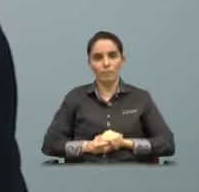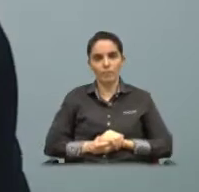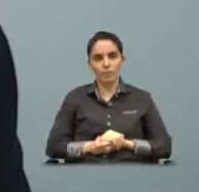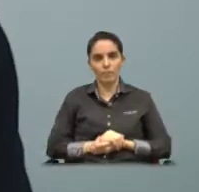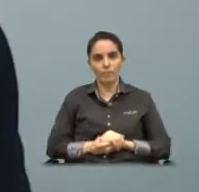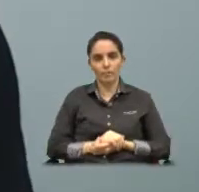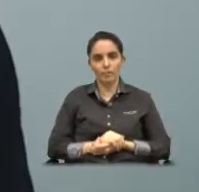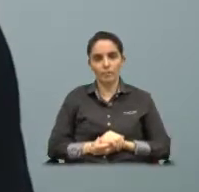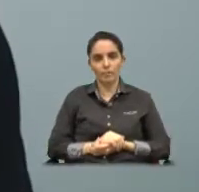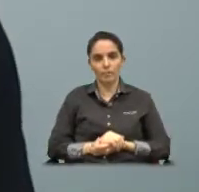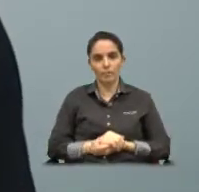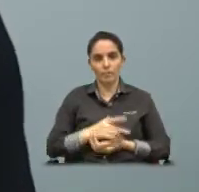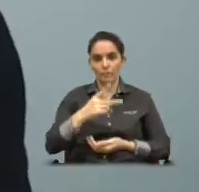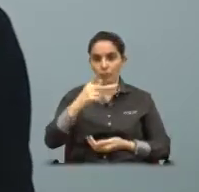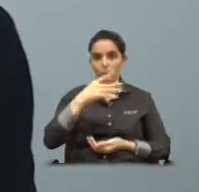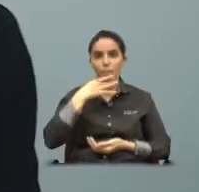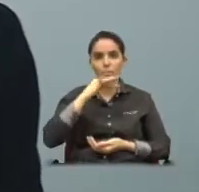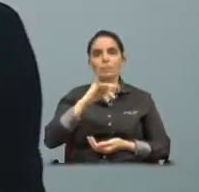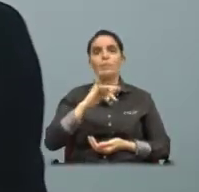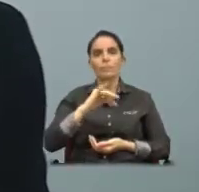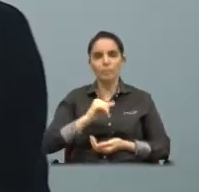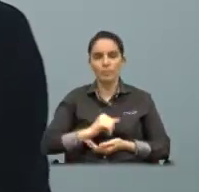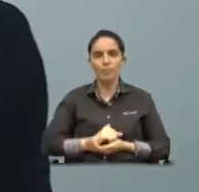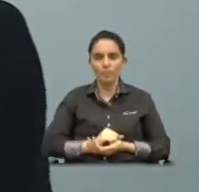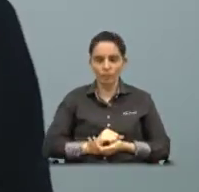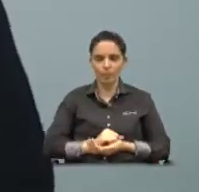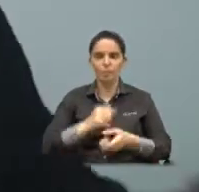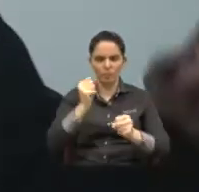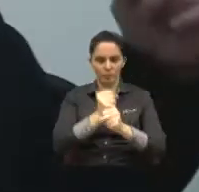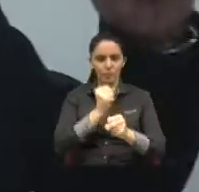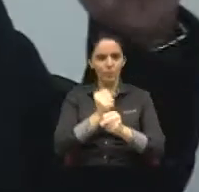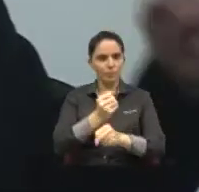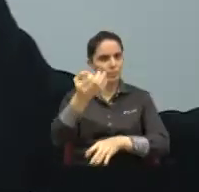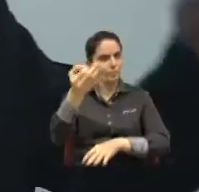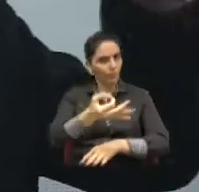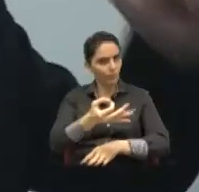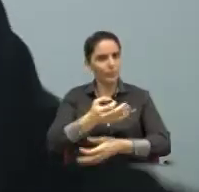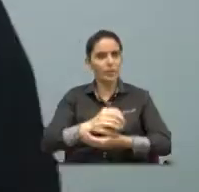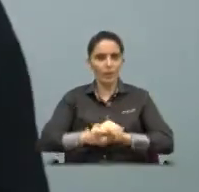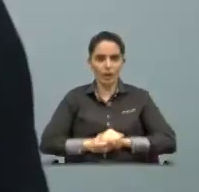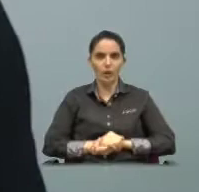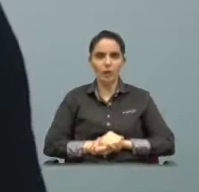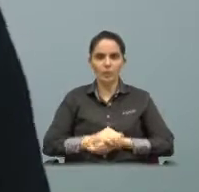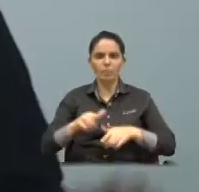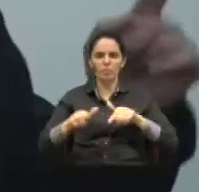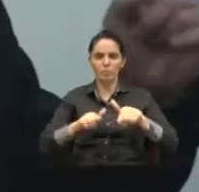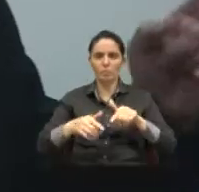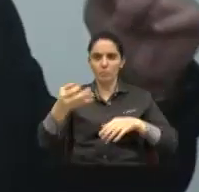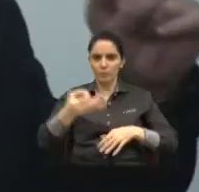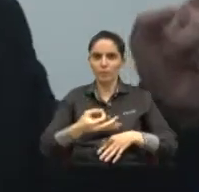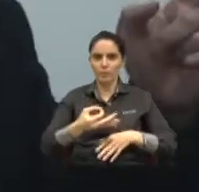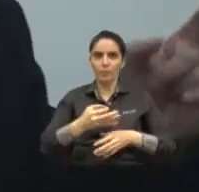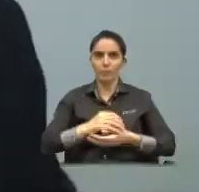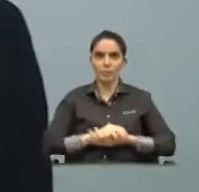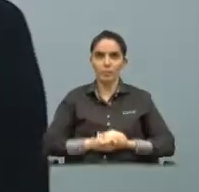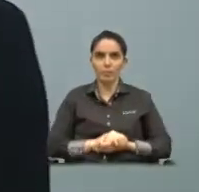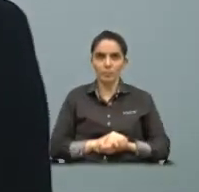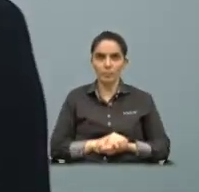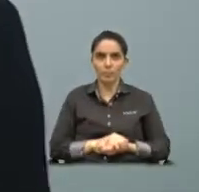O seu pai teve obras. O que ele tinha que fazer, ele fez. Com a própria